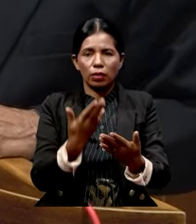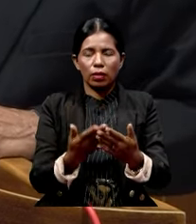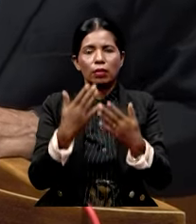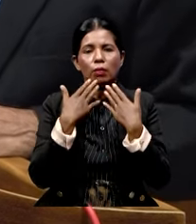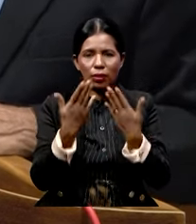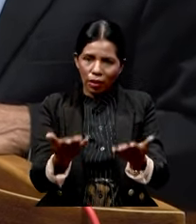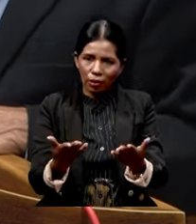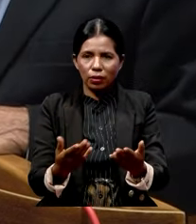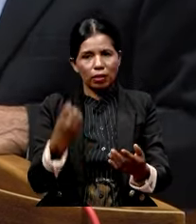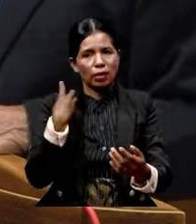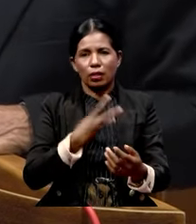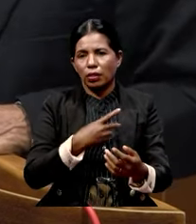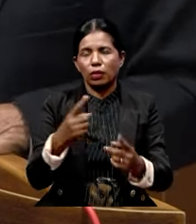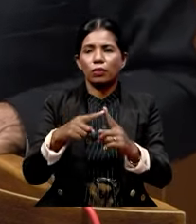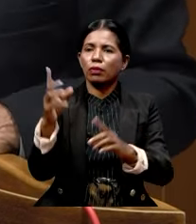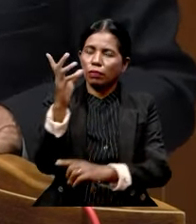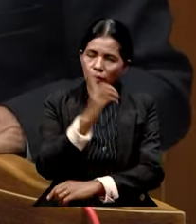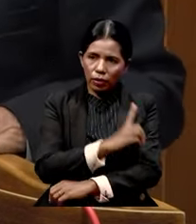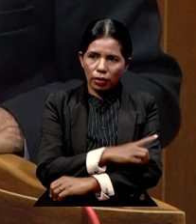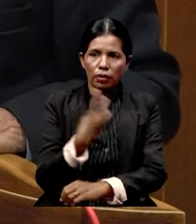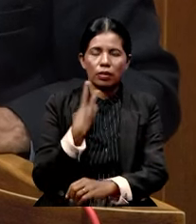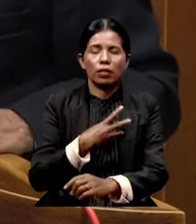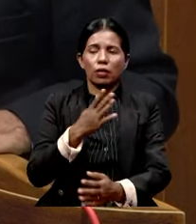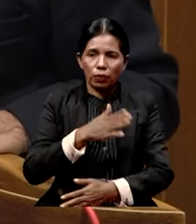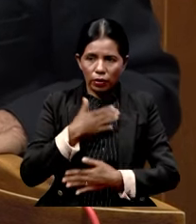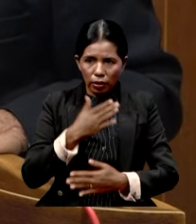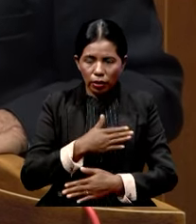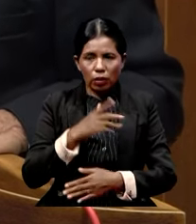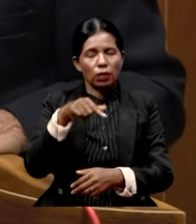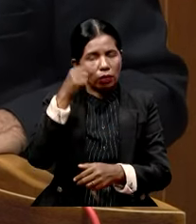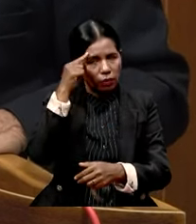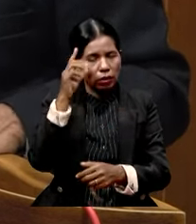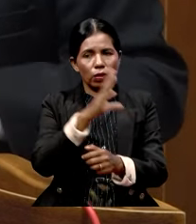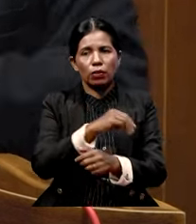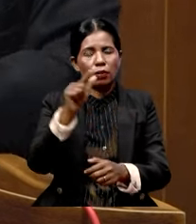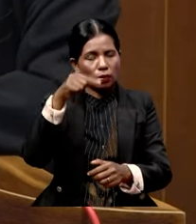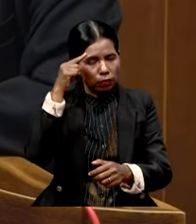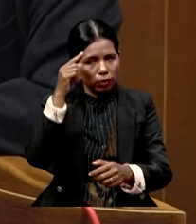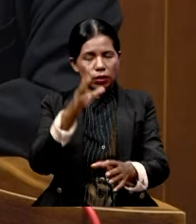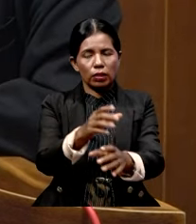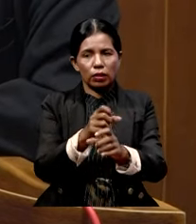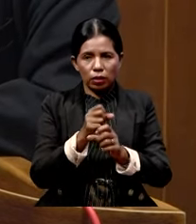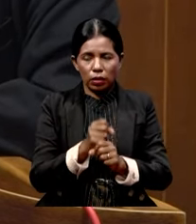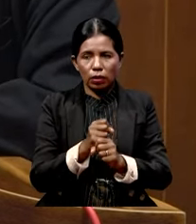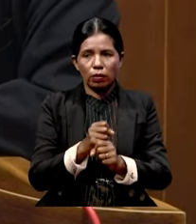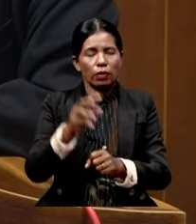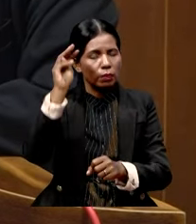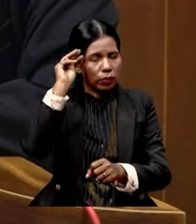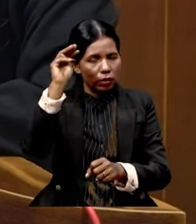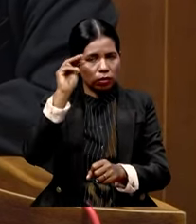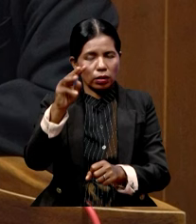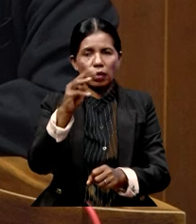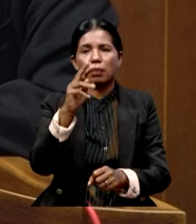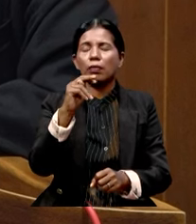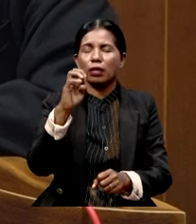direito, nem bem hoje, e te contente, governo mais contente, eu vejo cima, ministro dos